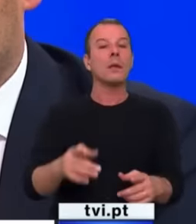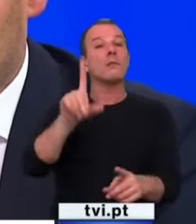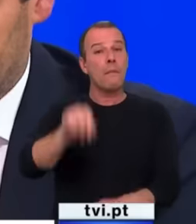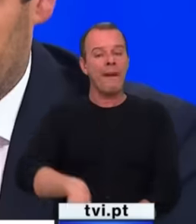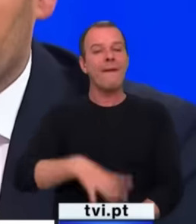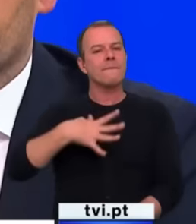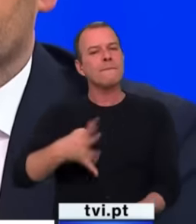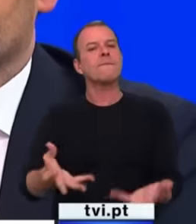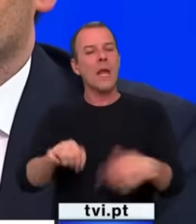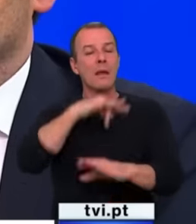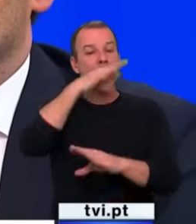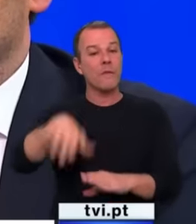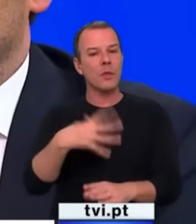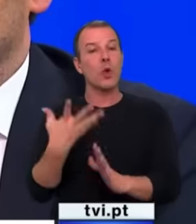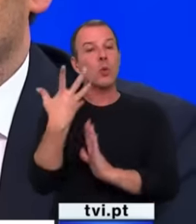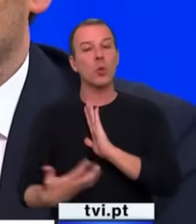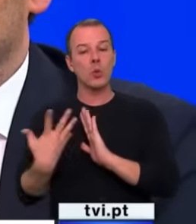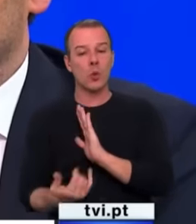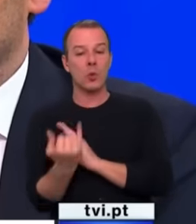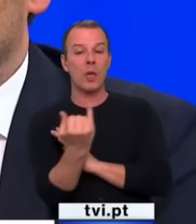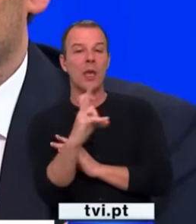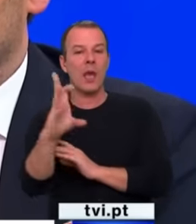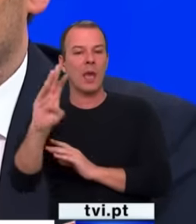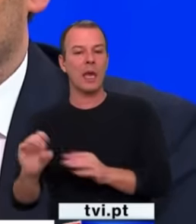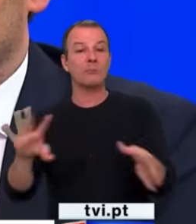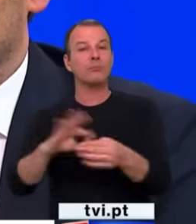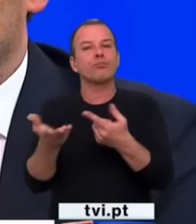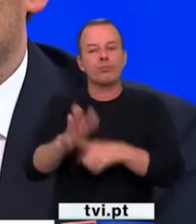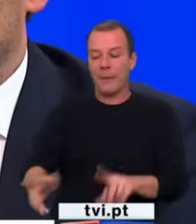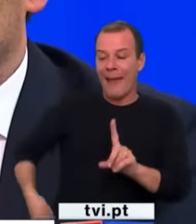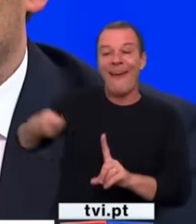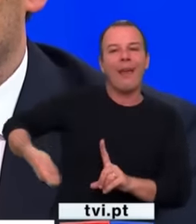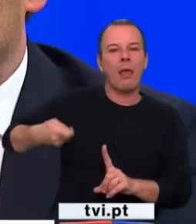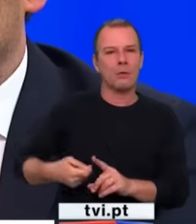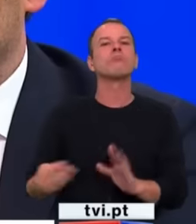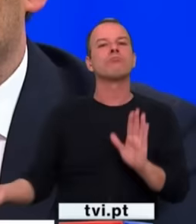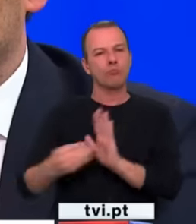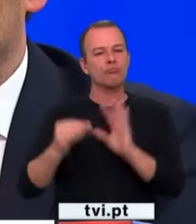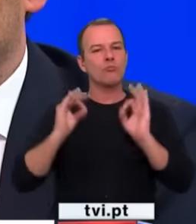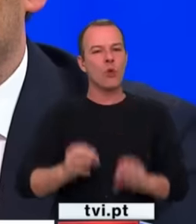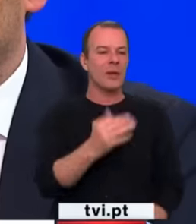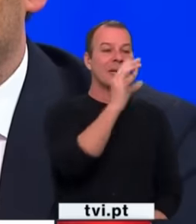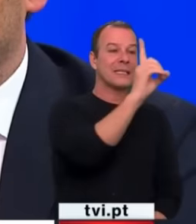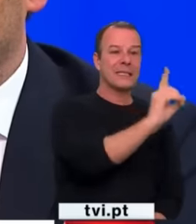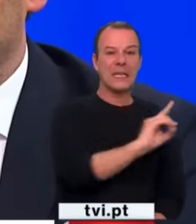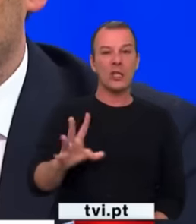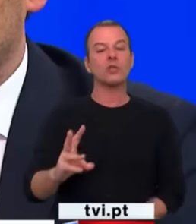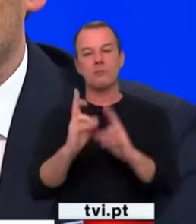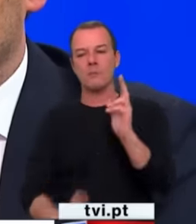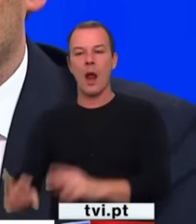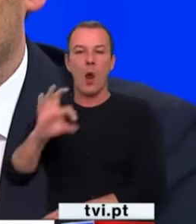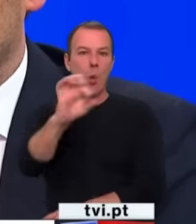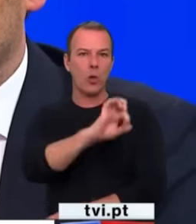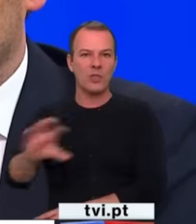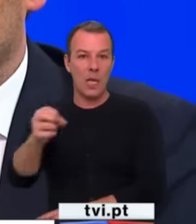aumentar a dedução em sede IRS com a despesa com rendas, de 600 euros para 800 euros. Nós queremos que os cidadãos que não